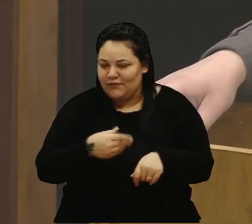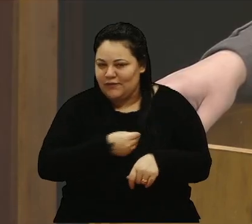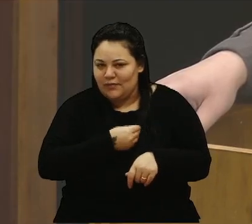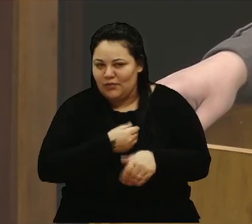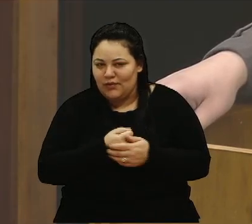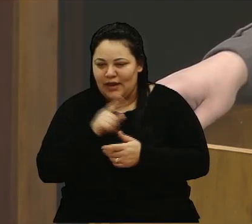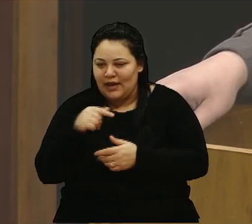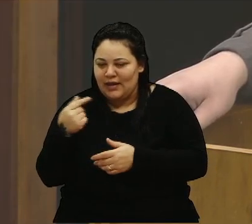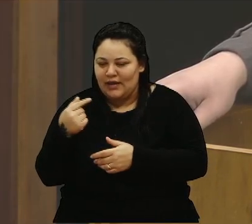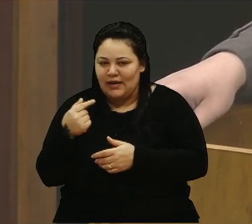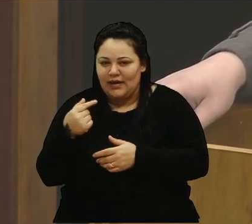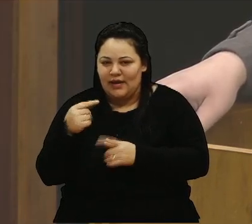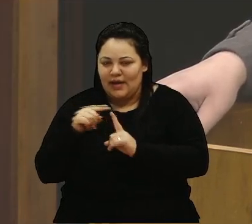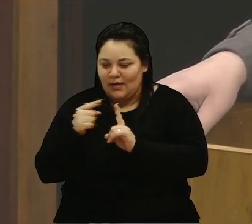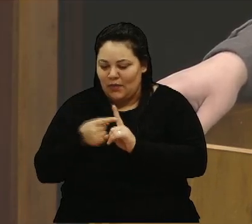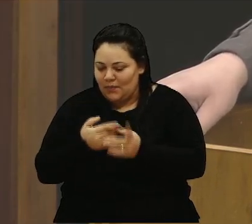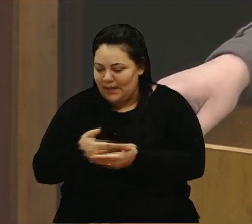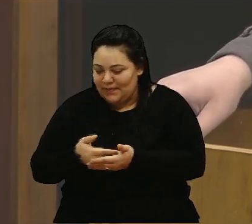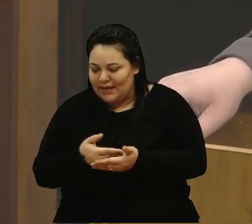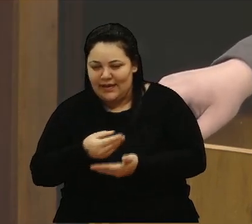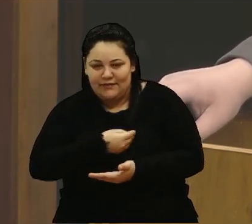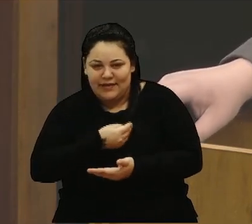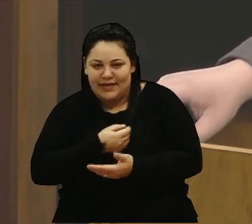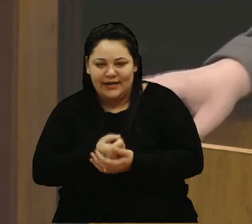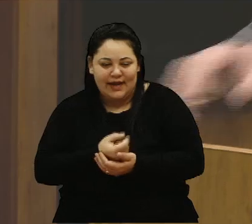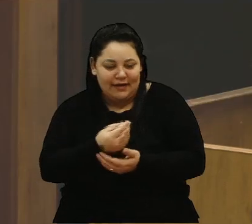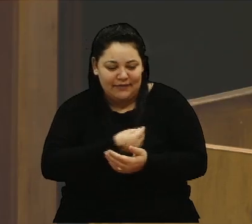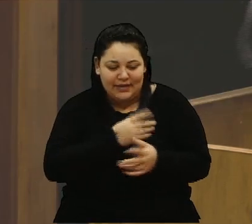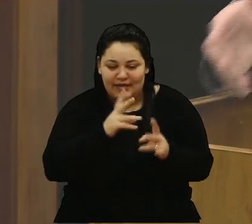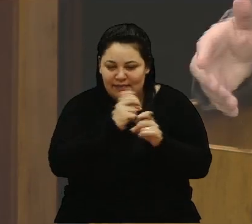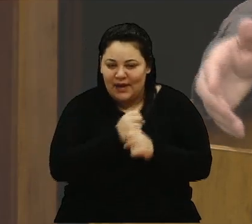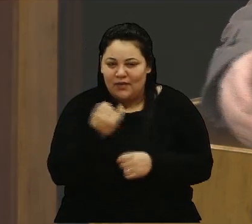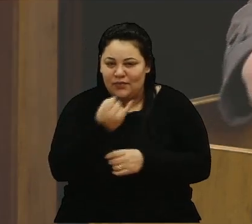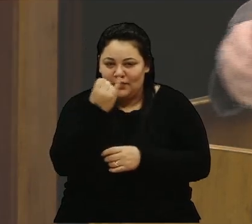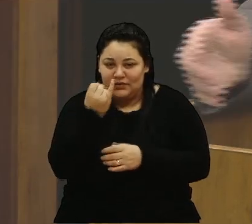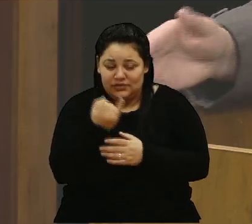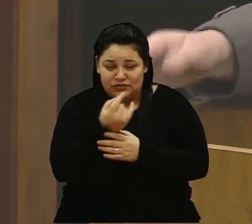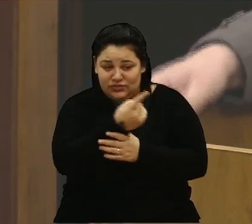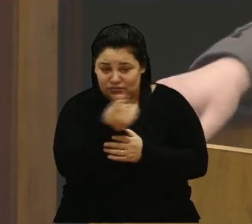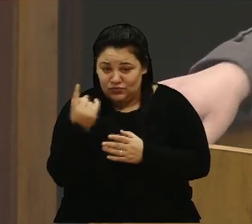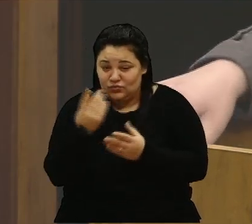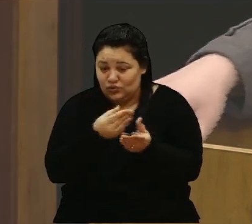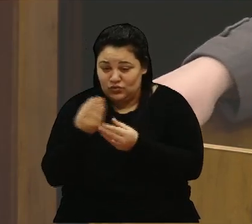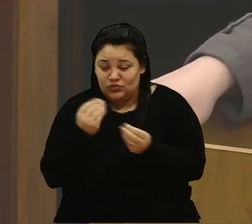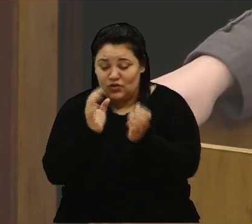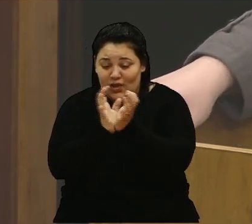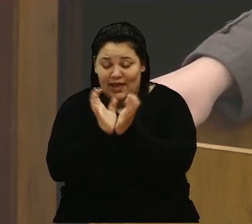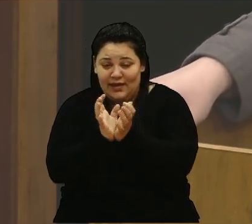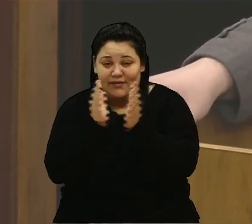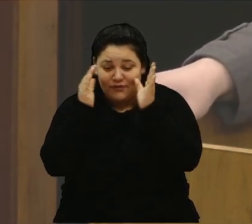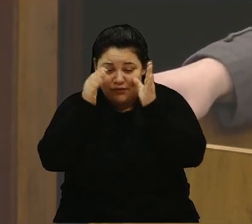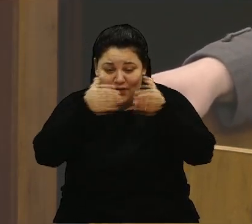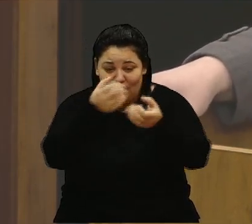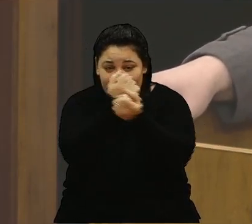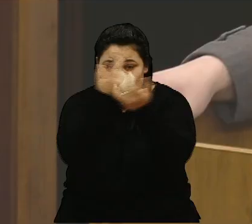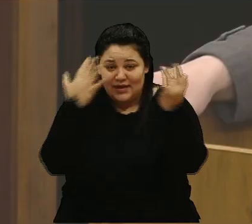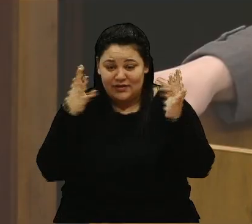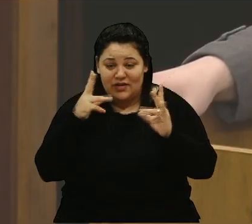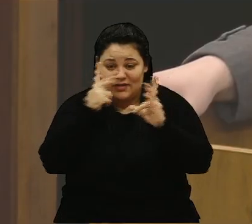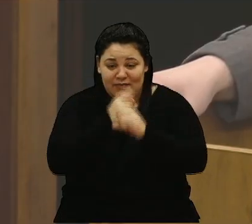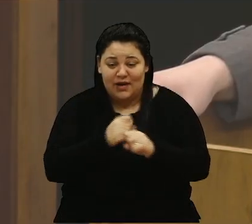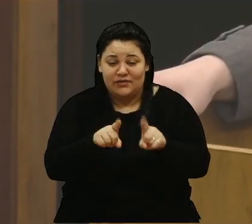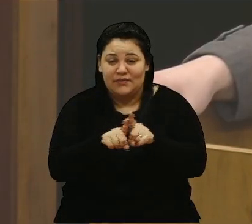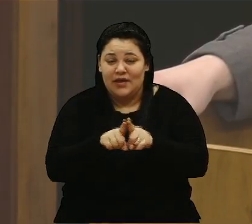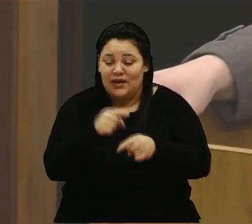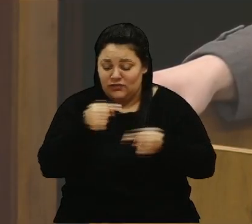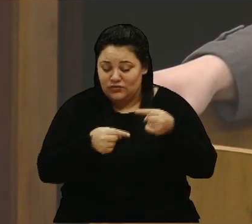está no ventre, a vida animal também é importante, e muitos colegas aqui se atentam à pauta ambiental, e com razão também as discussões são válidas, nós